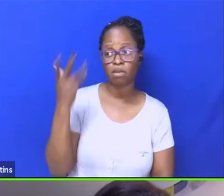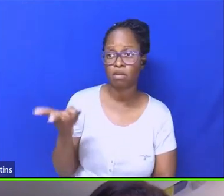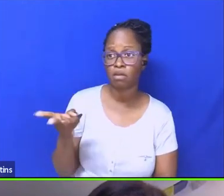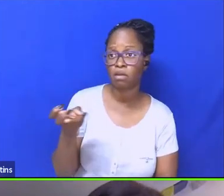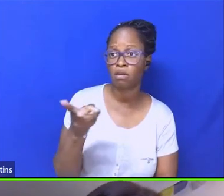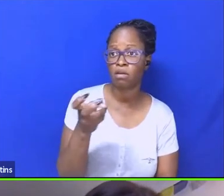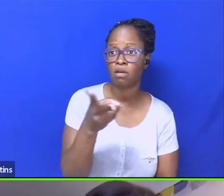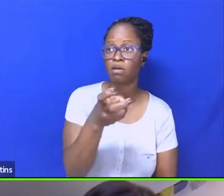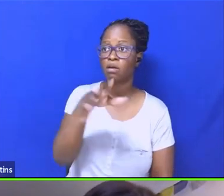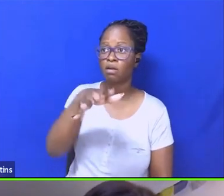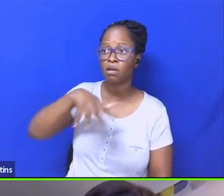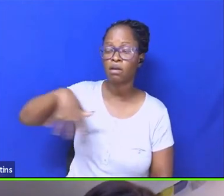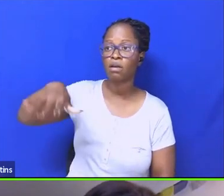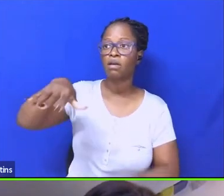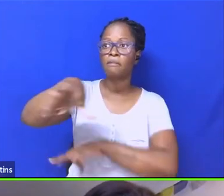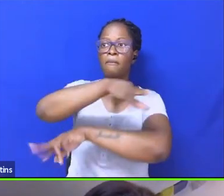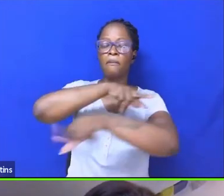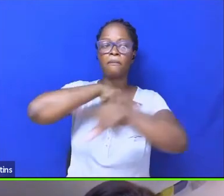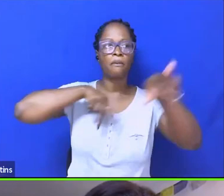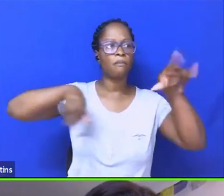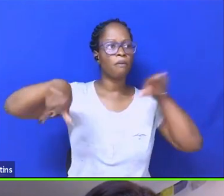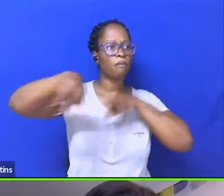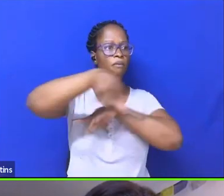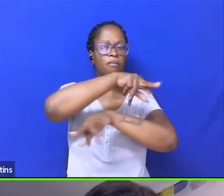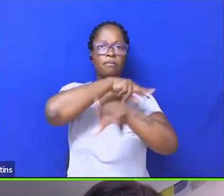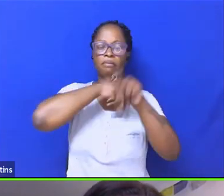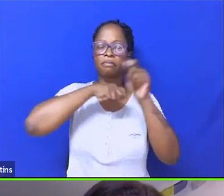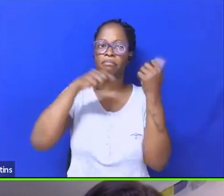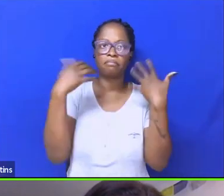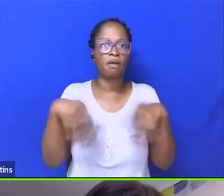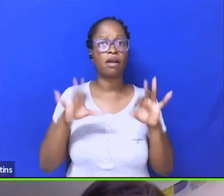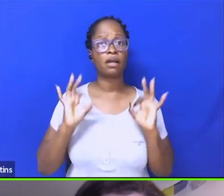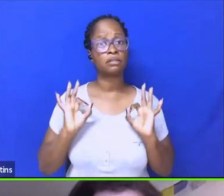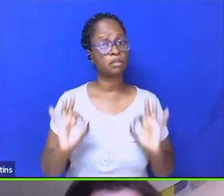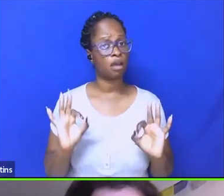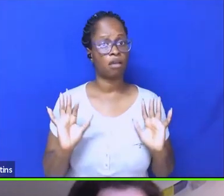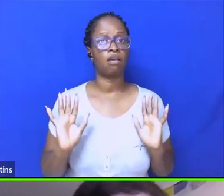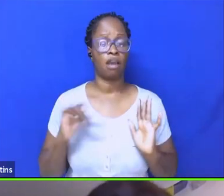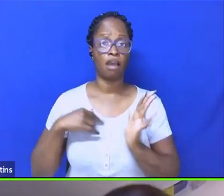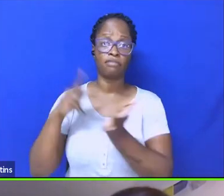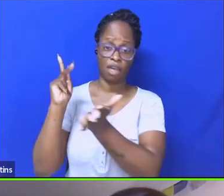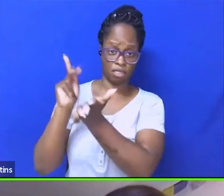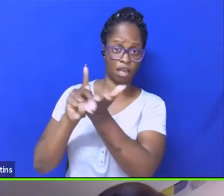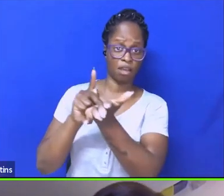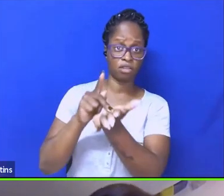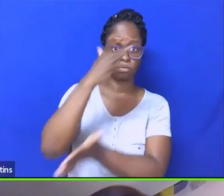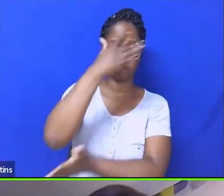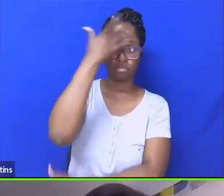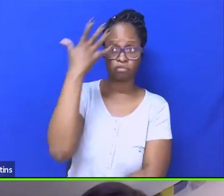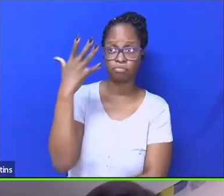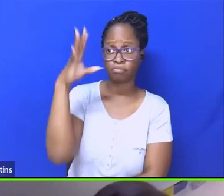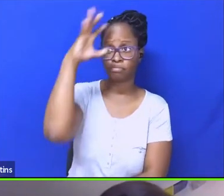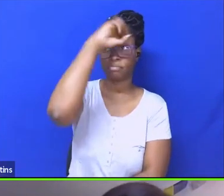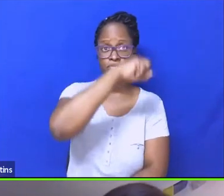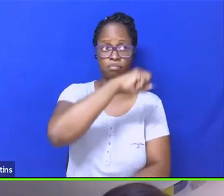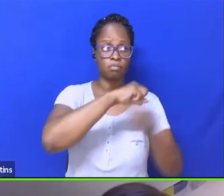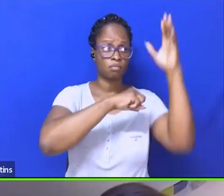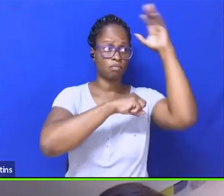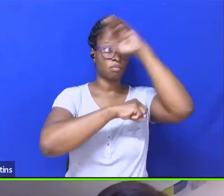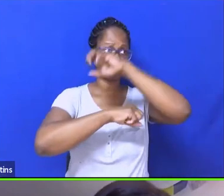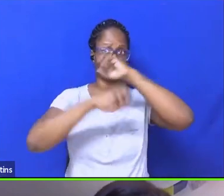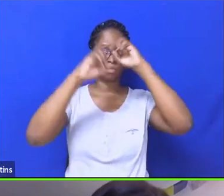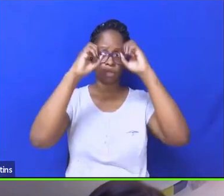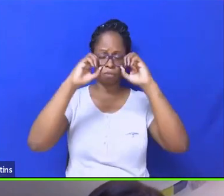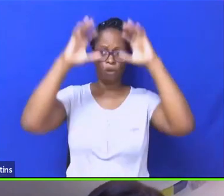de verdade que un aprende porque as pessoas hablan é muito difícil isto é digamos